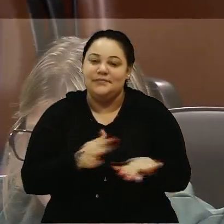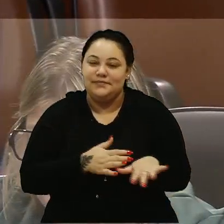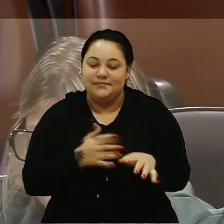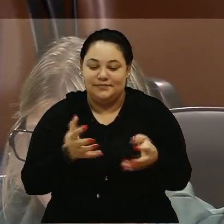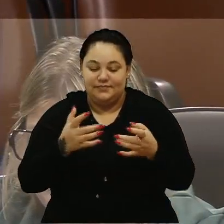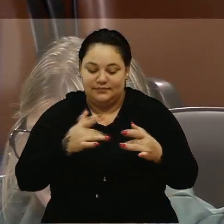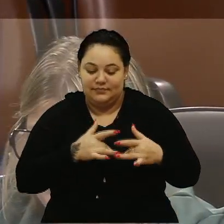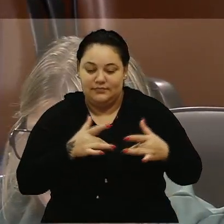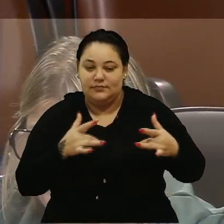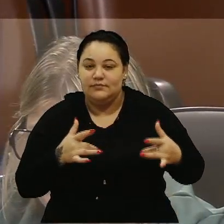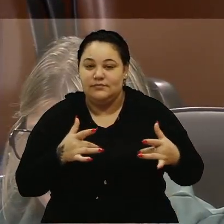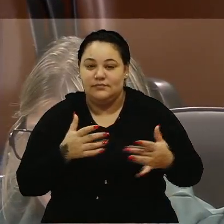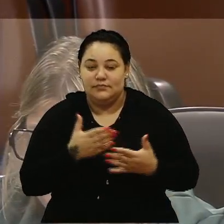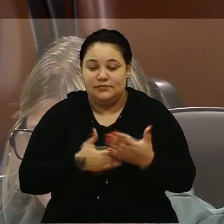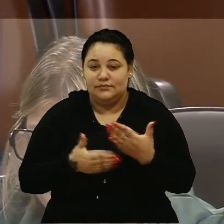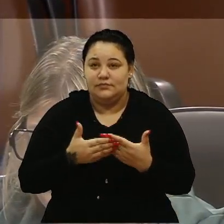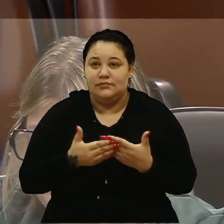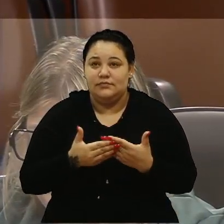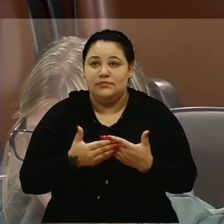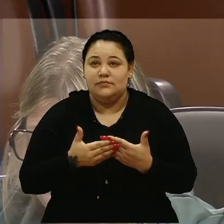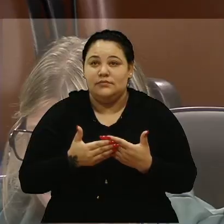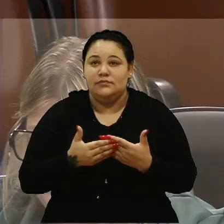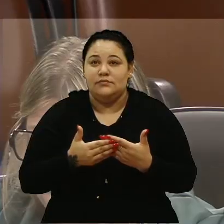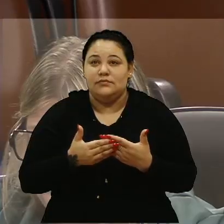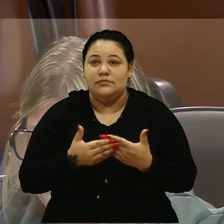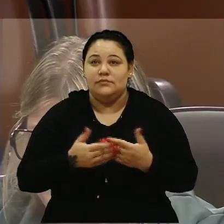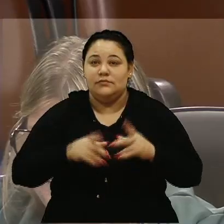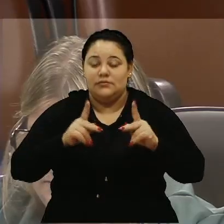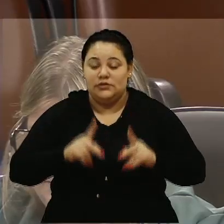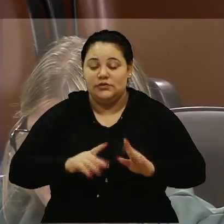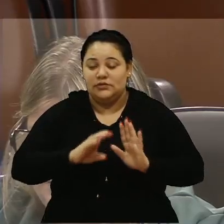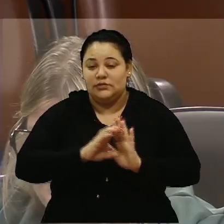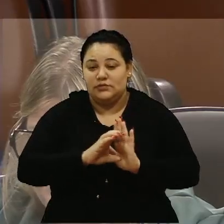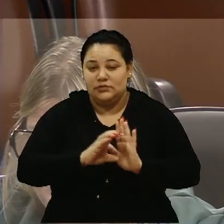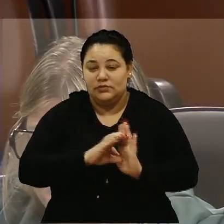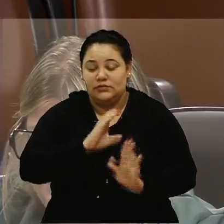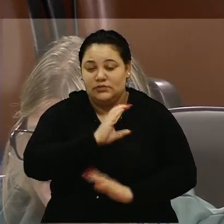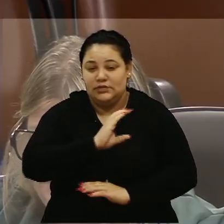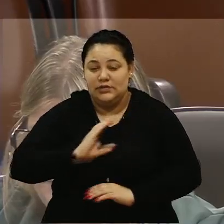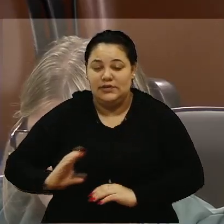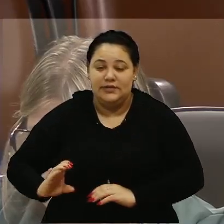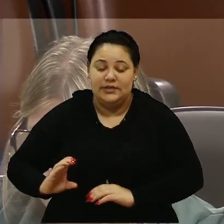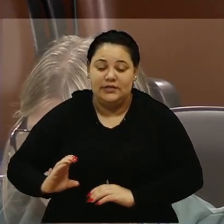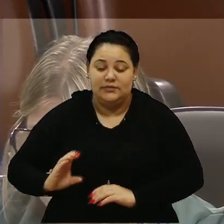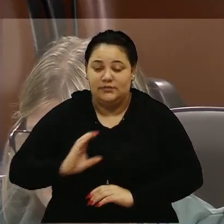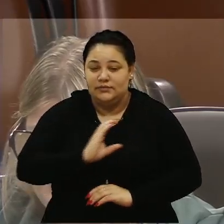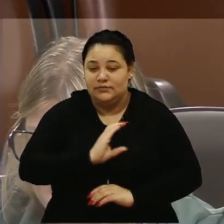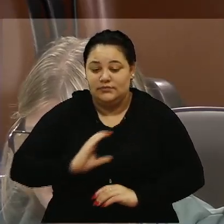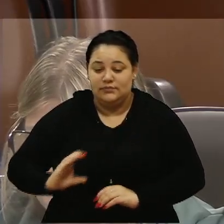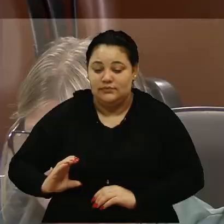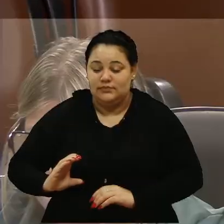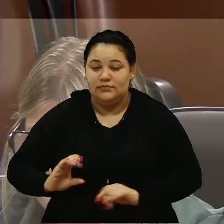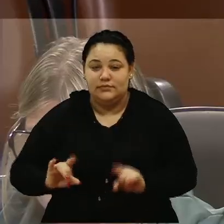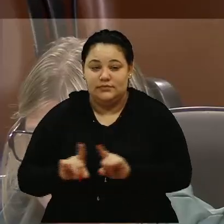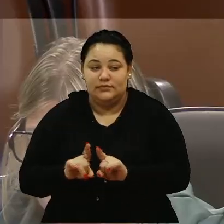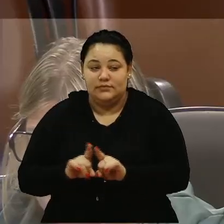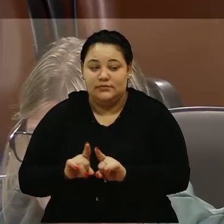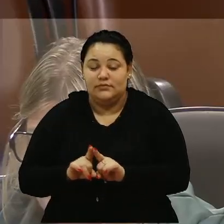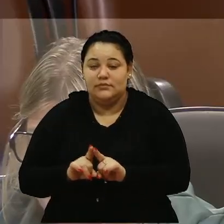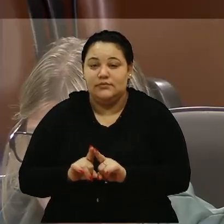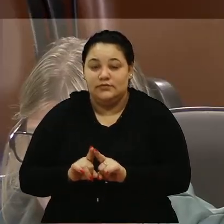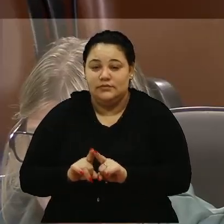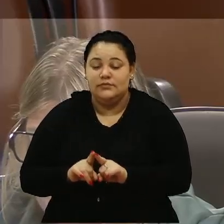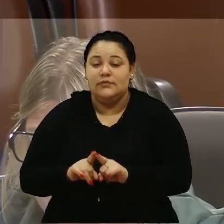os nossos, né, cristãos, principalmente os católicos, pelo passamento do nosso Papa